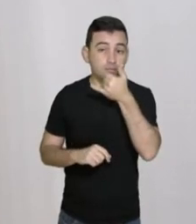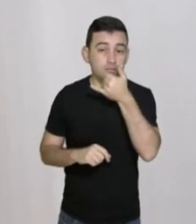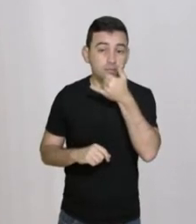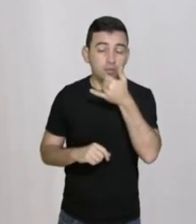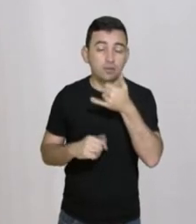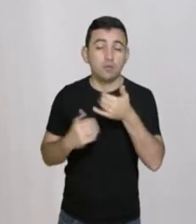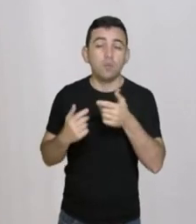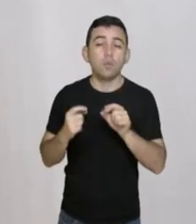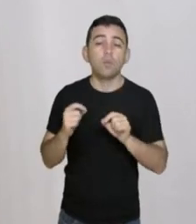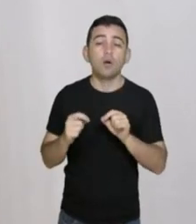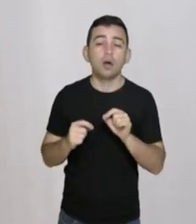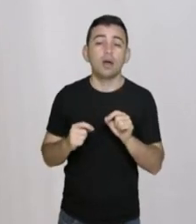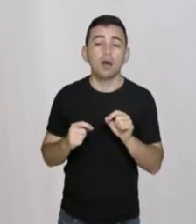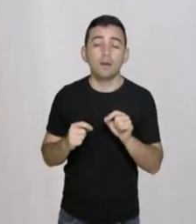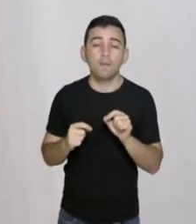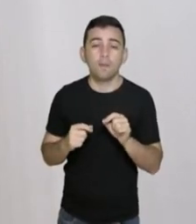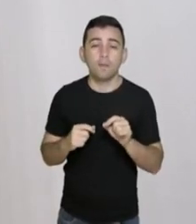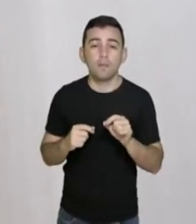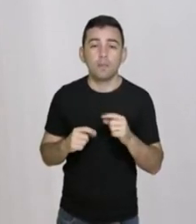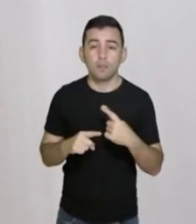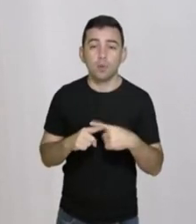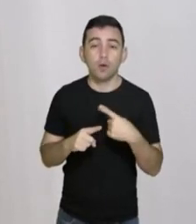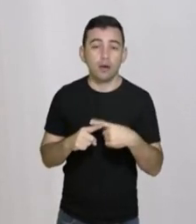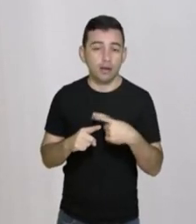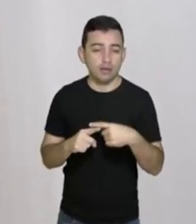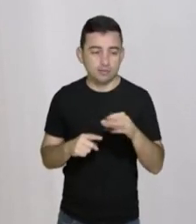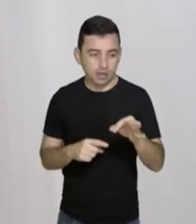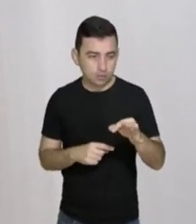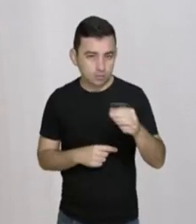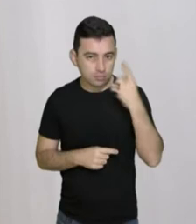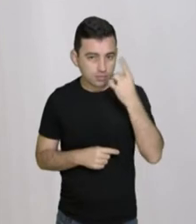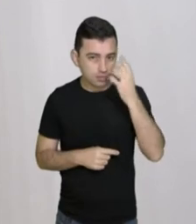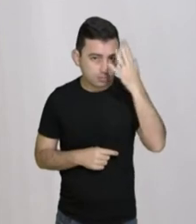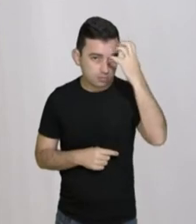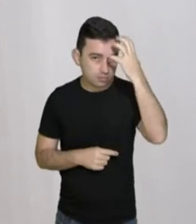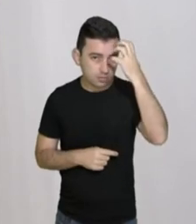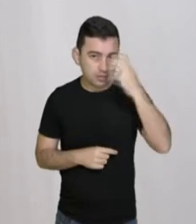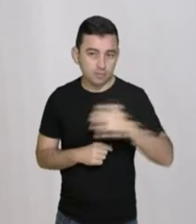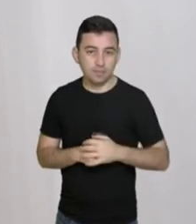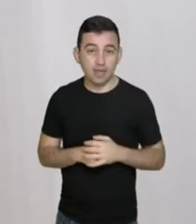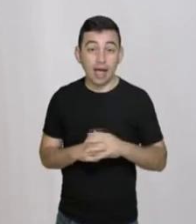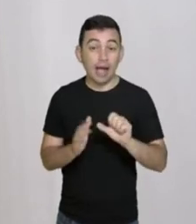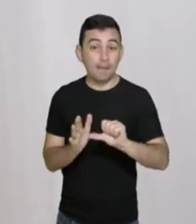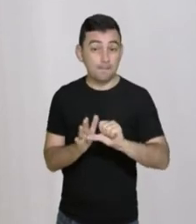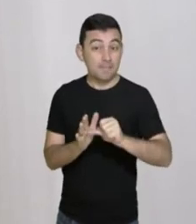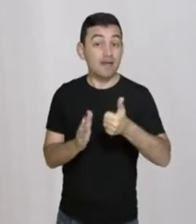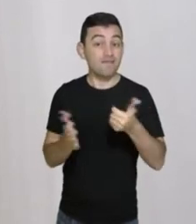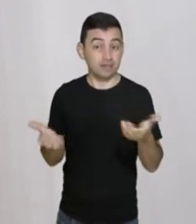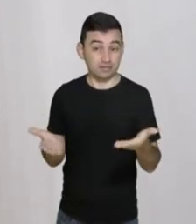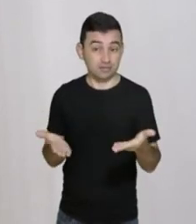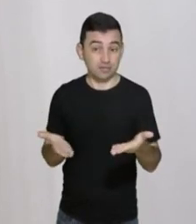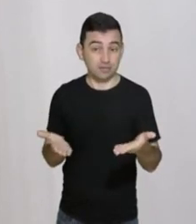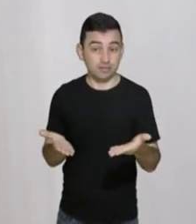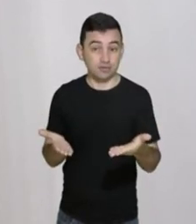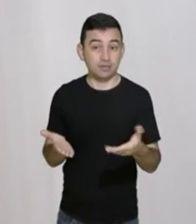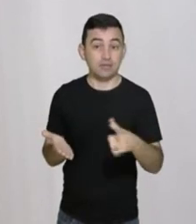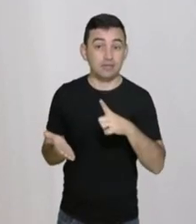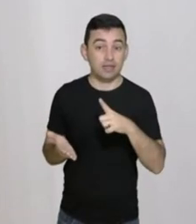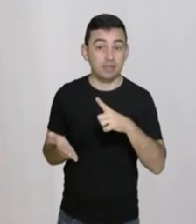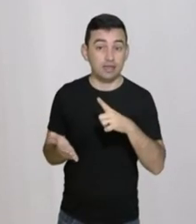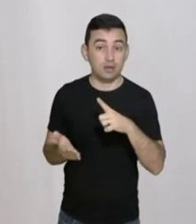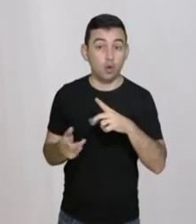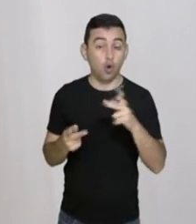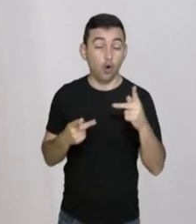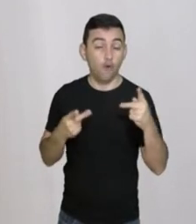ela é justificada pelo fato, deputado Ismael, da gente pela primeira vez termos um